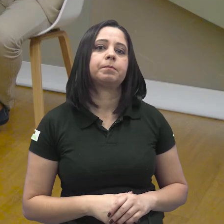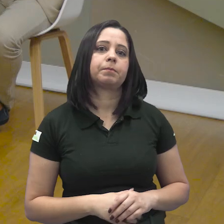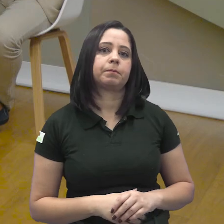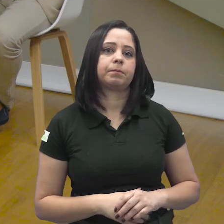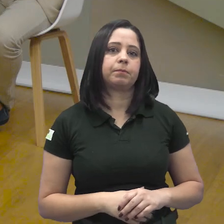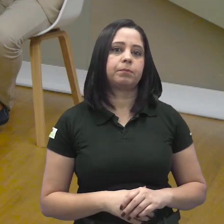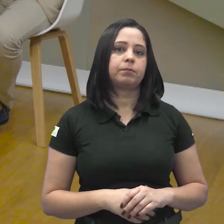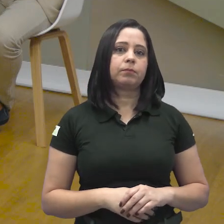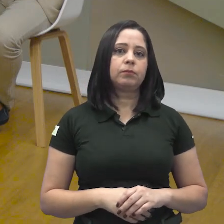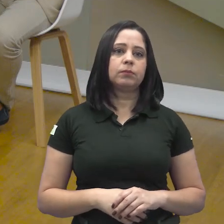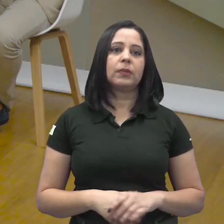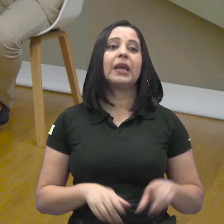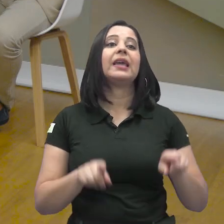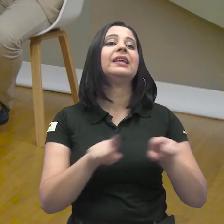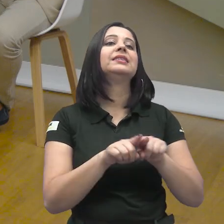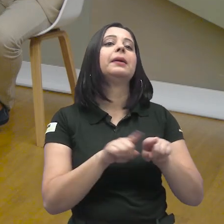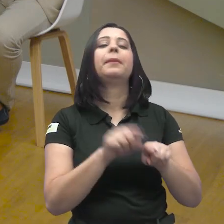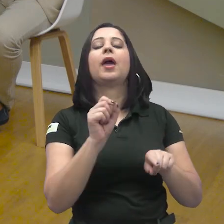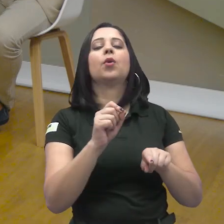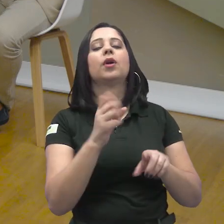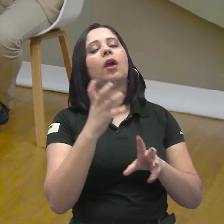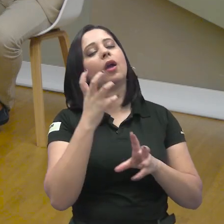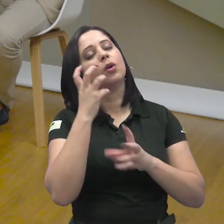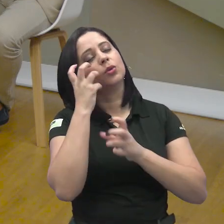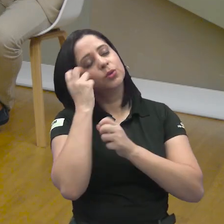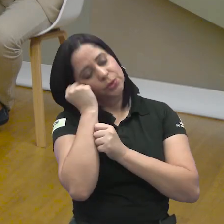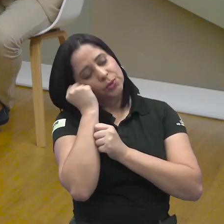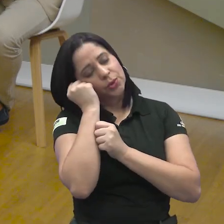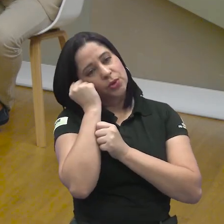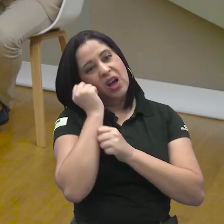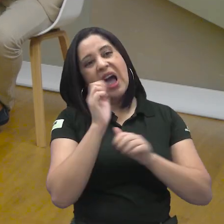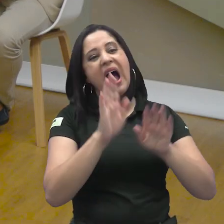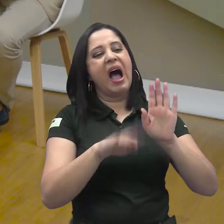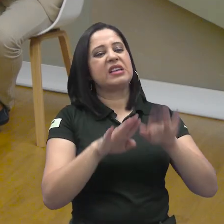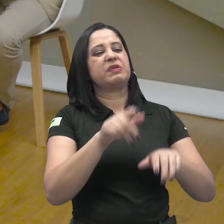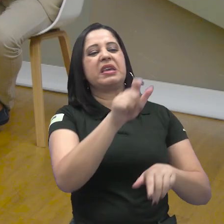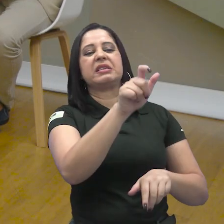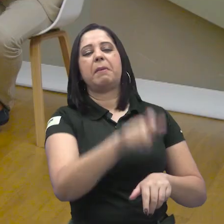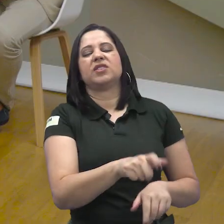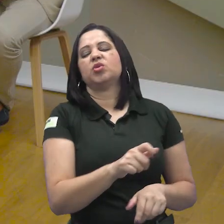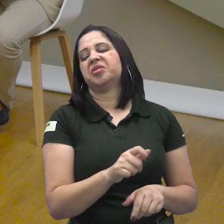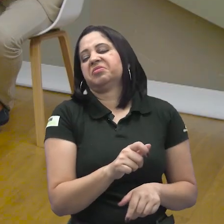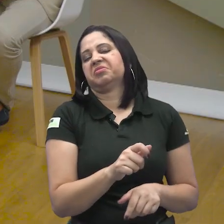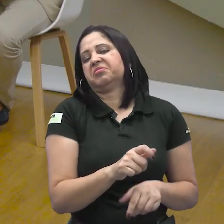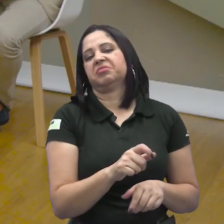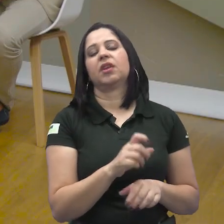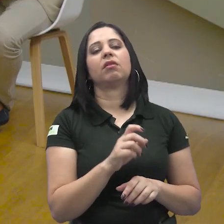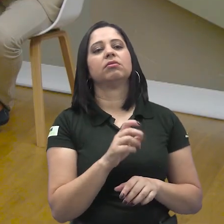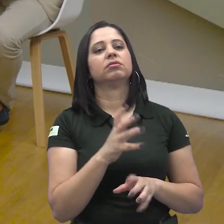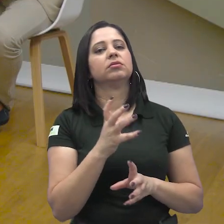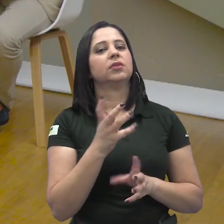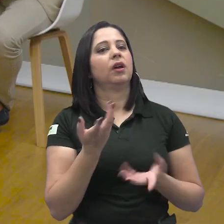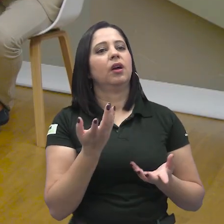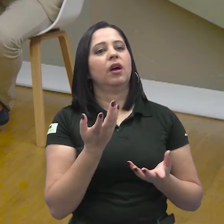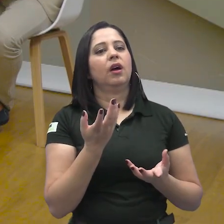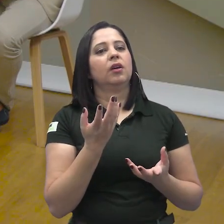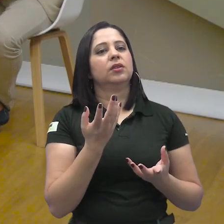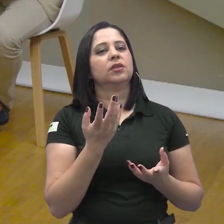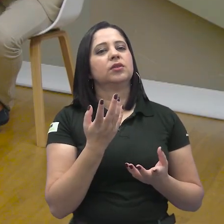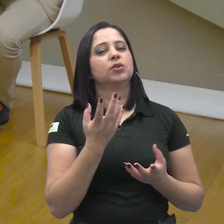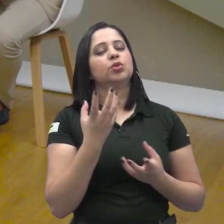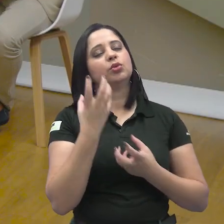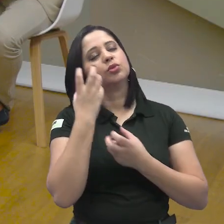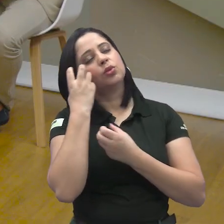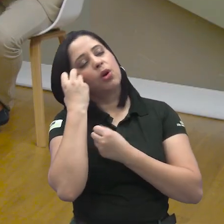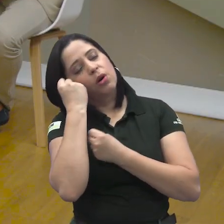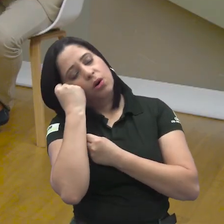uma dica também agora, o sono, né? Que muitas vezes ele é deixado de lado. E se a pessoa não dorme direito, não dá atenção,